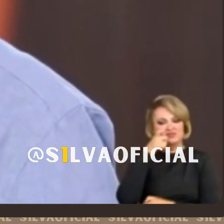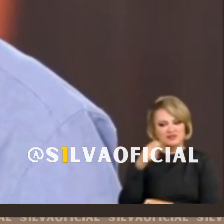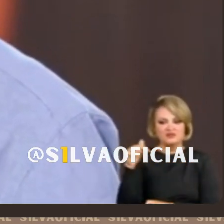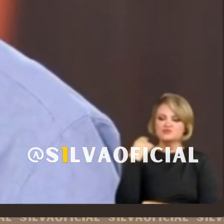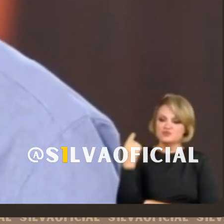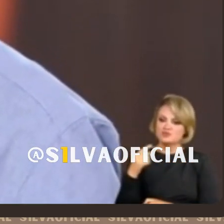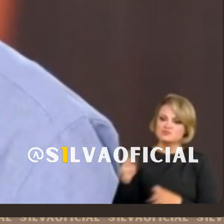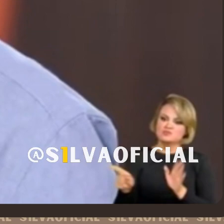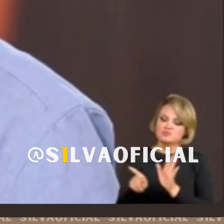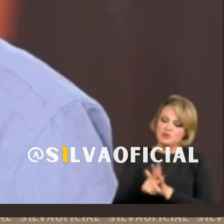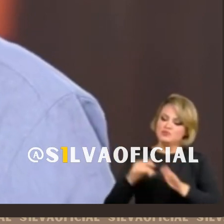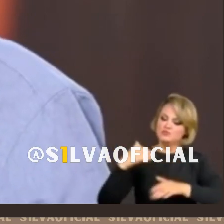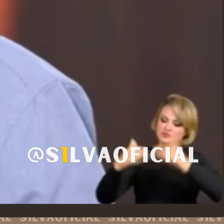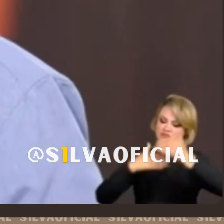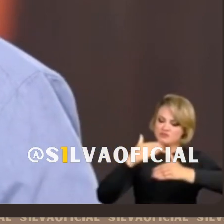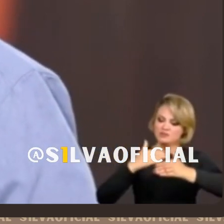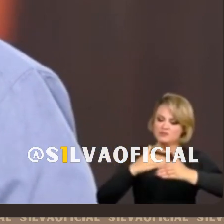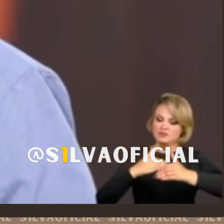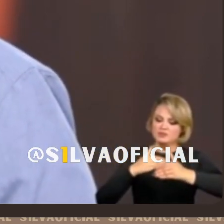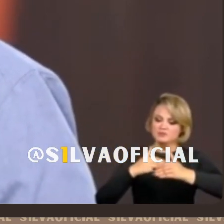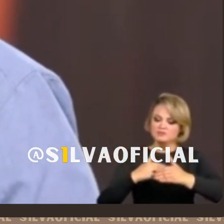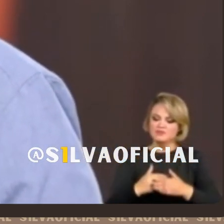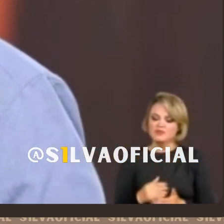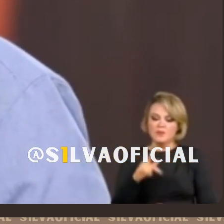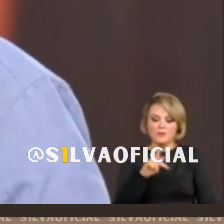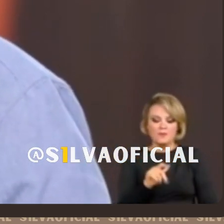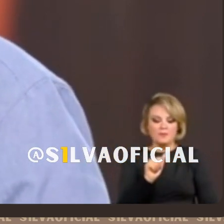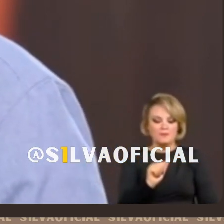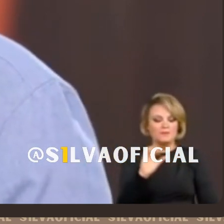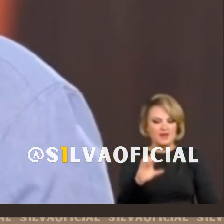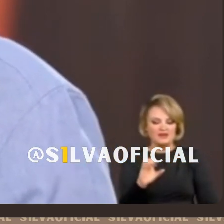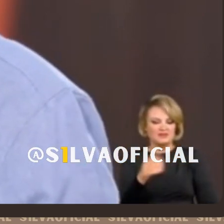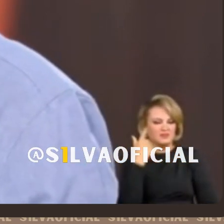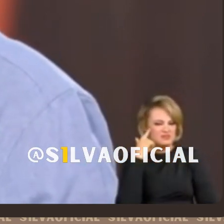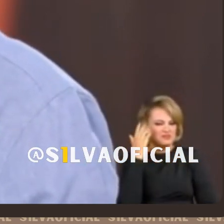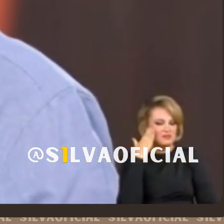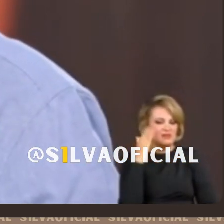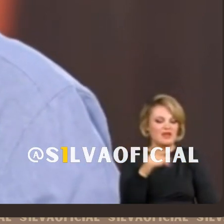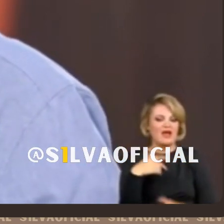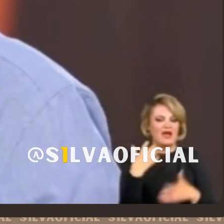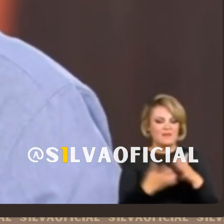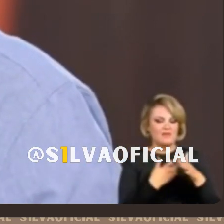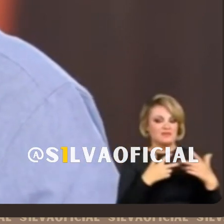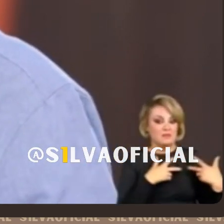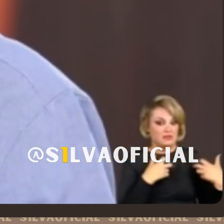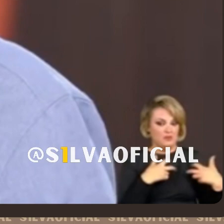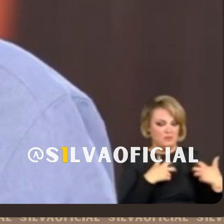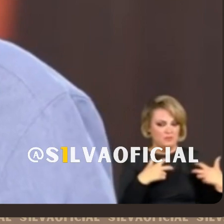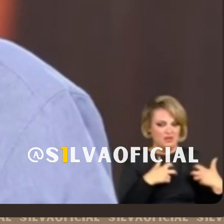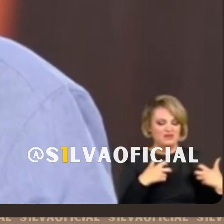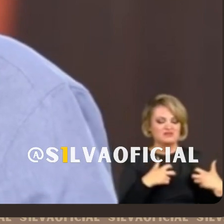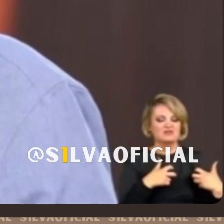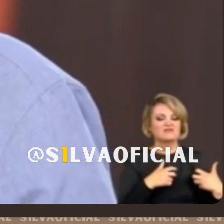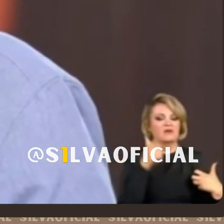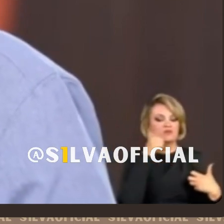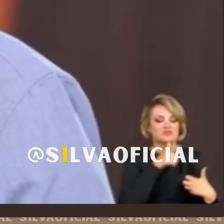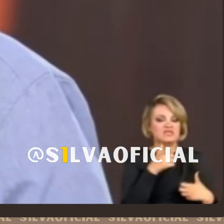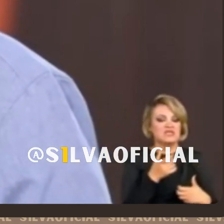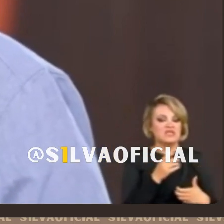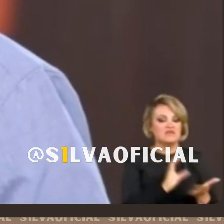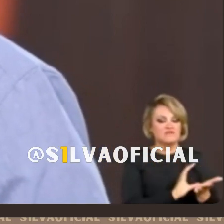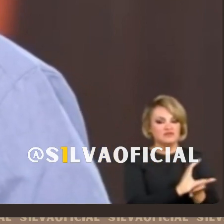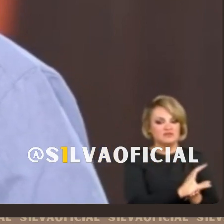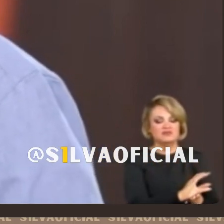PAC, só para você ter ideia, a Petrobras vai ter um investimento aproximadamente de 340 bilhões, sabe,